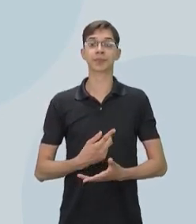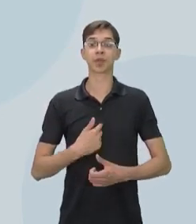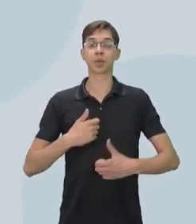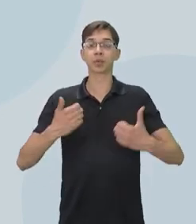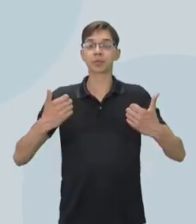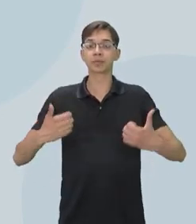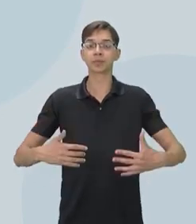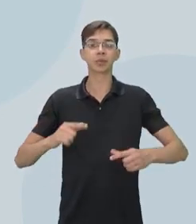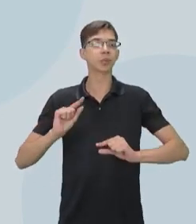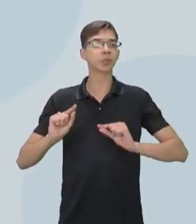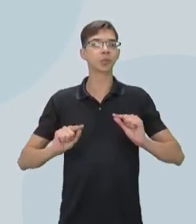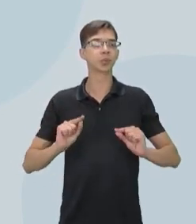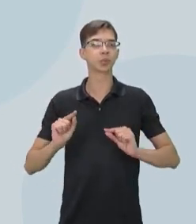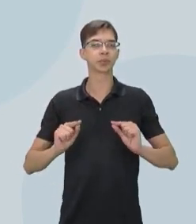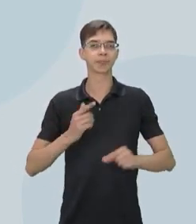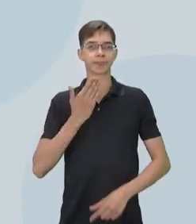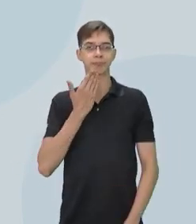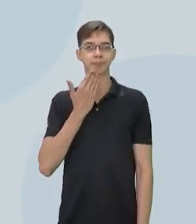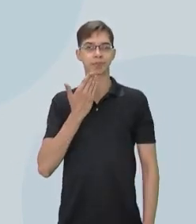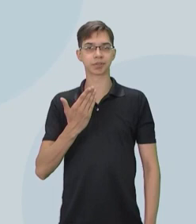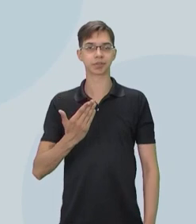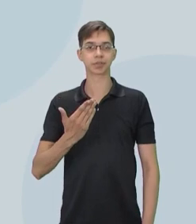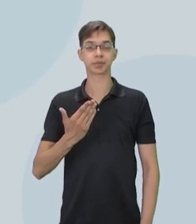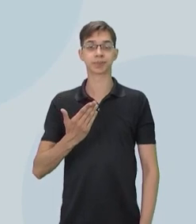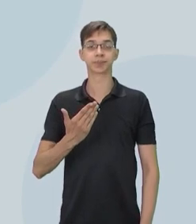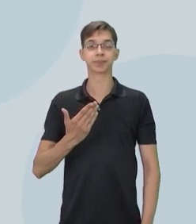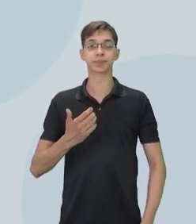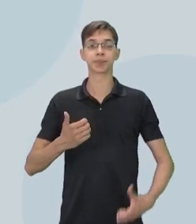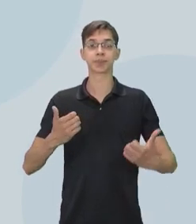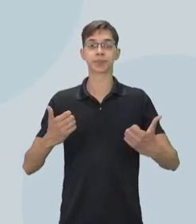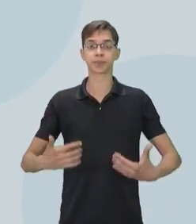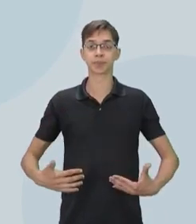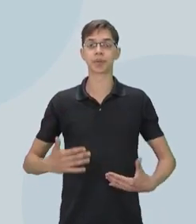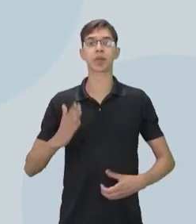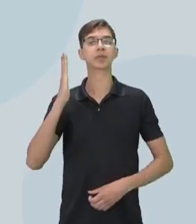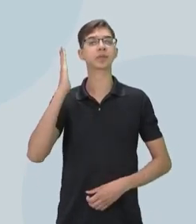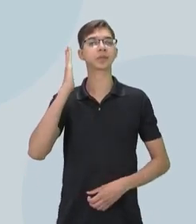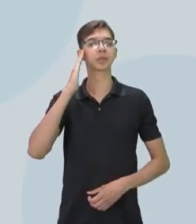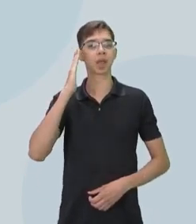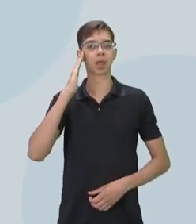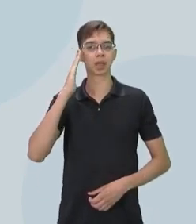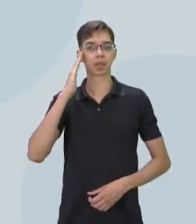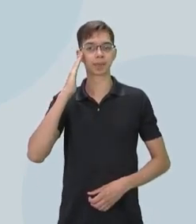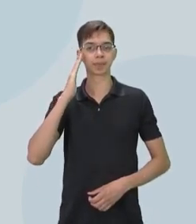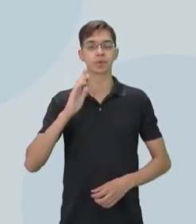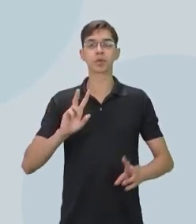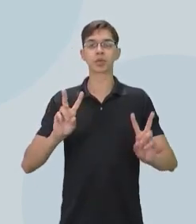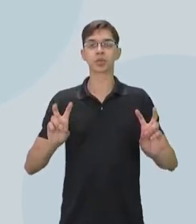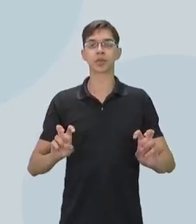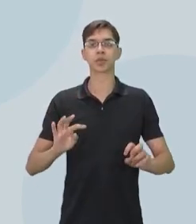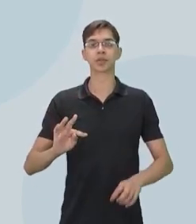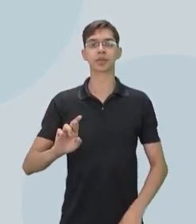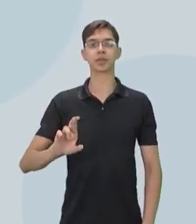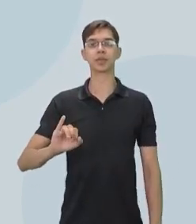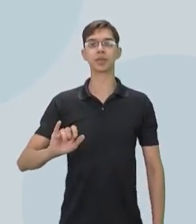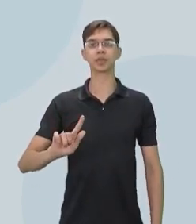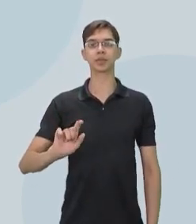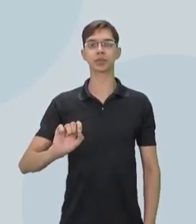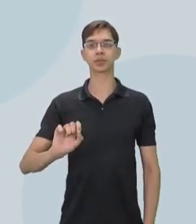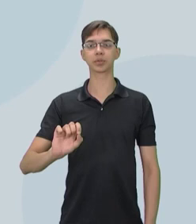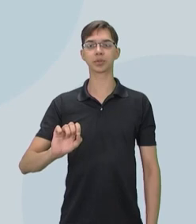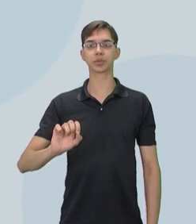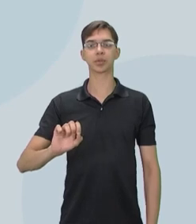questão pedia. Ela queria, né, a descrição dela é saber construir o gráficos de funções trigonométricas, como f de